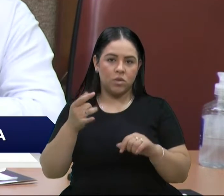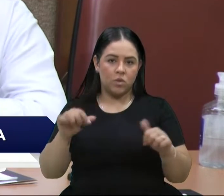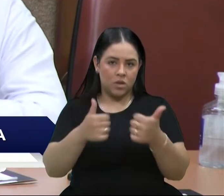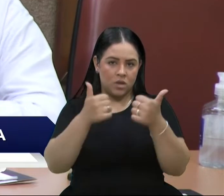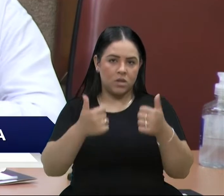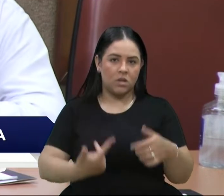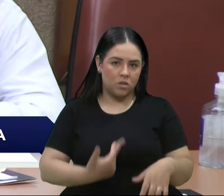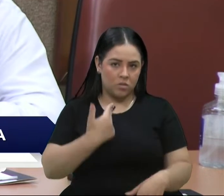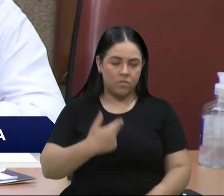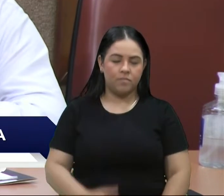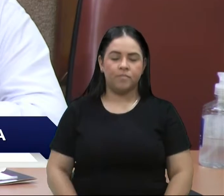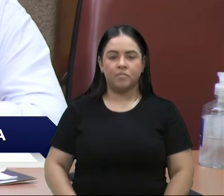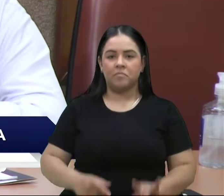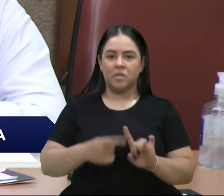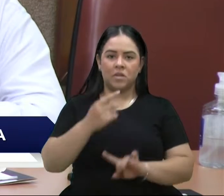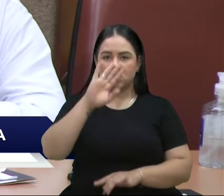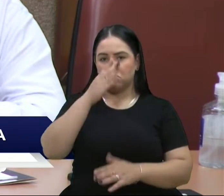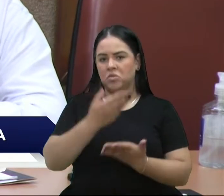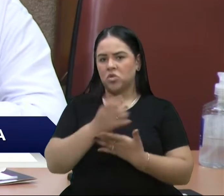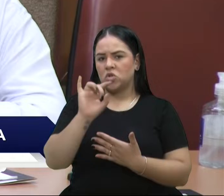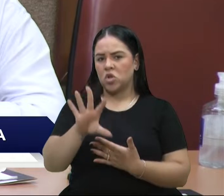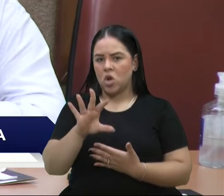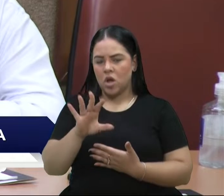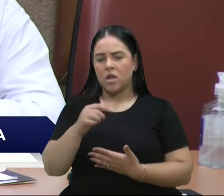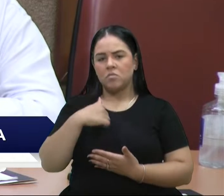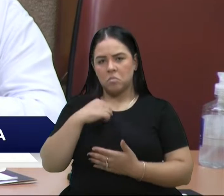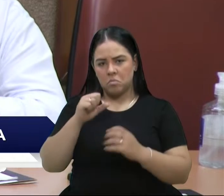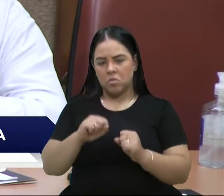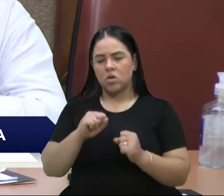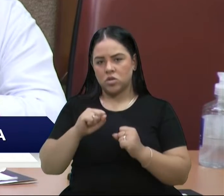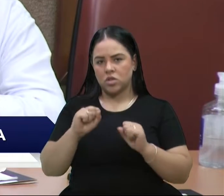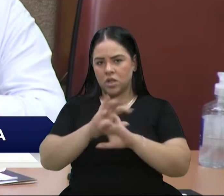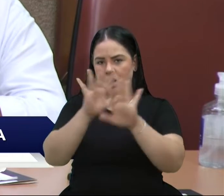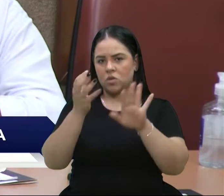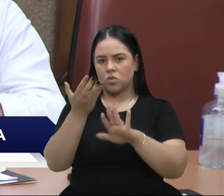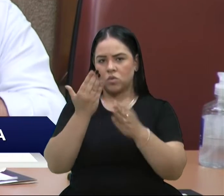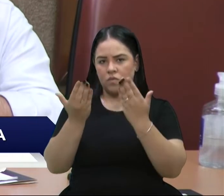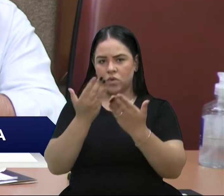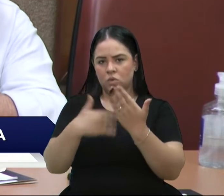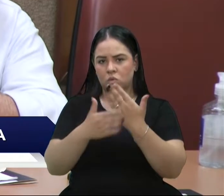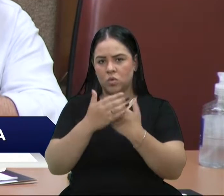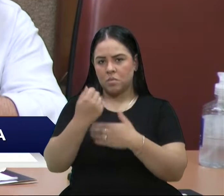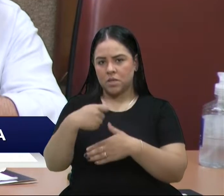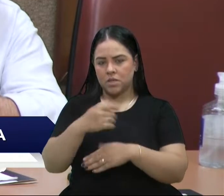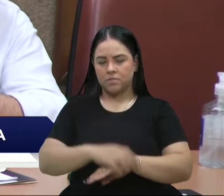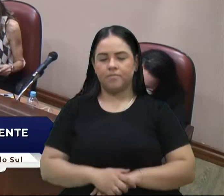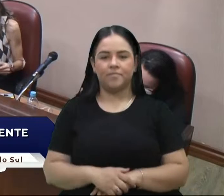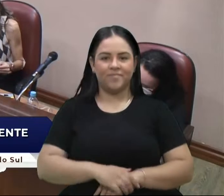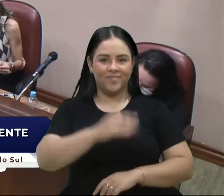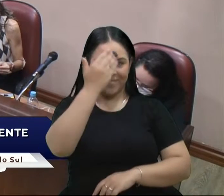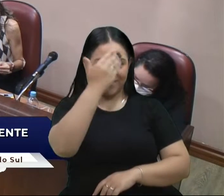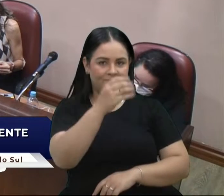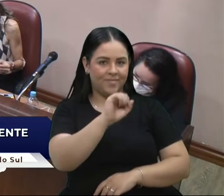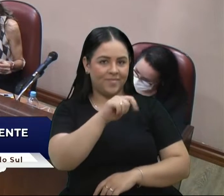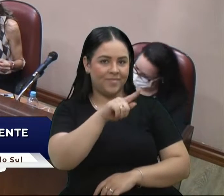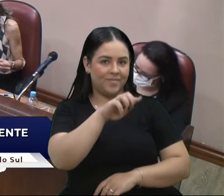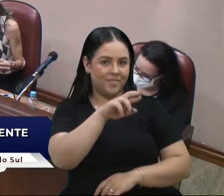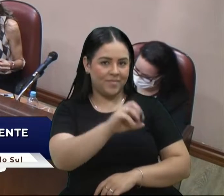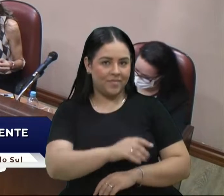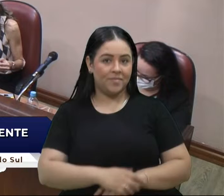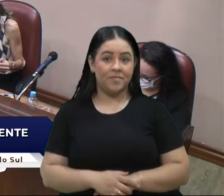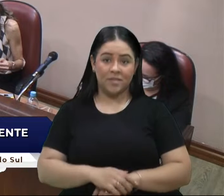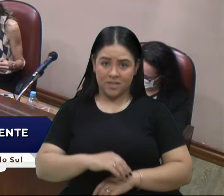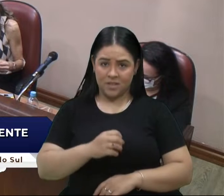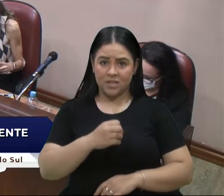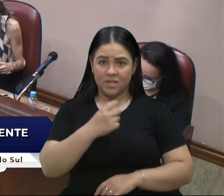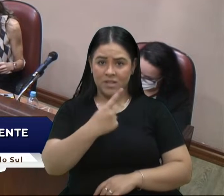mão, vereador Ferreira, isso fica à disposição para qualquer esclarecimento ou dúvida. Muito obrigado. Obrigado, Sandro. Na verdade, esse teu